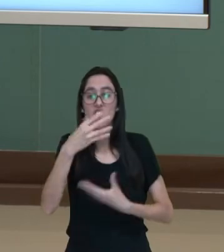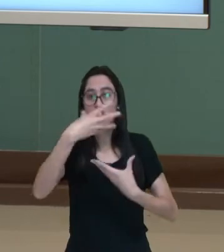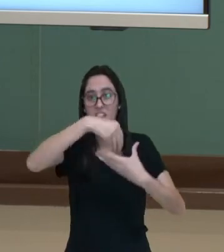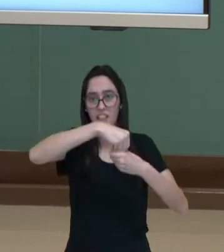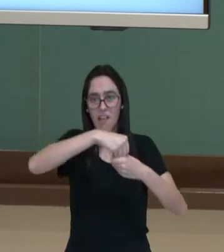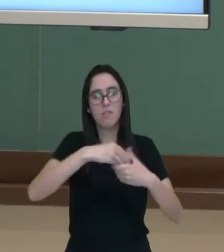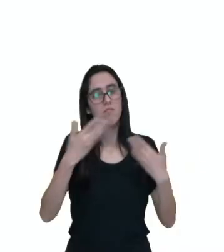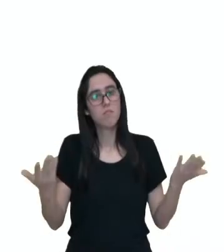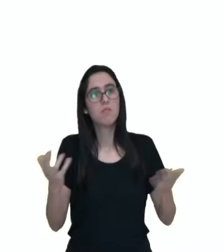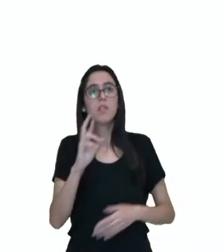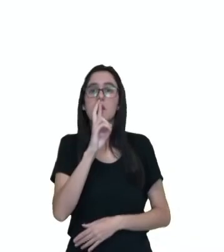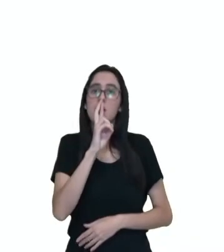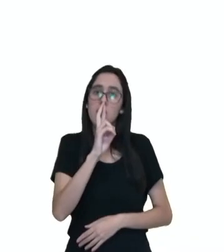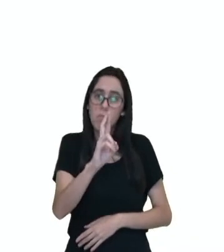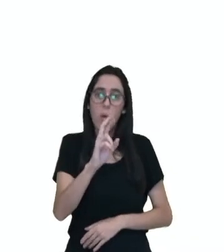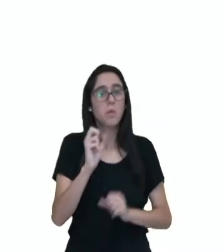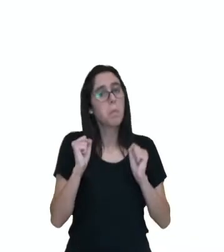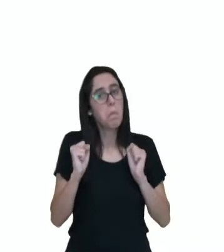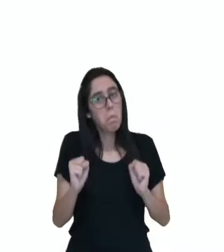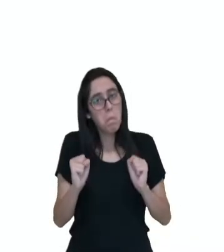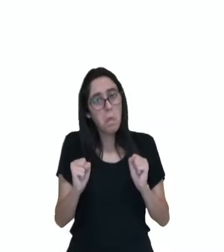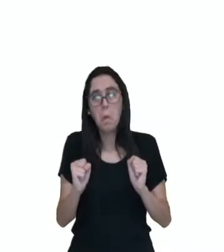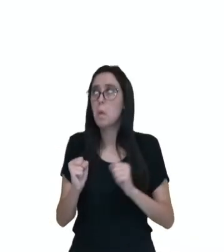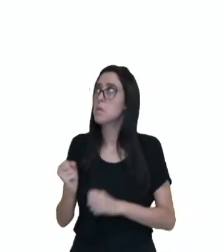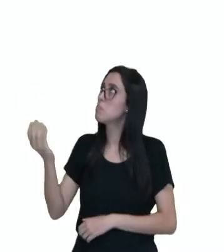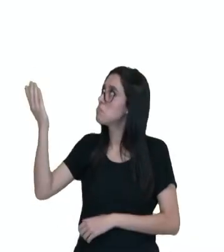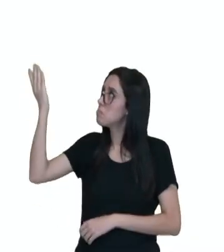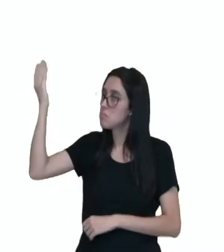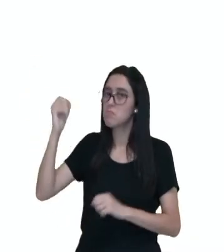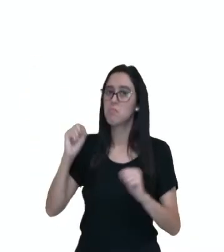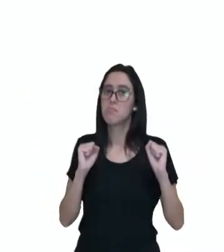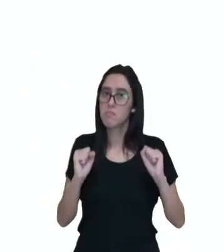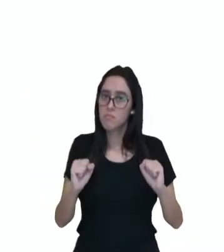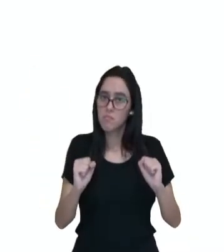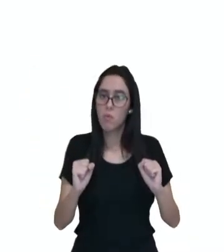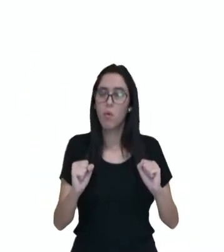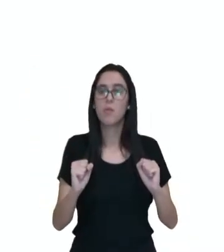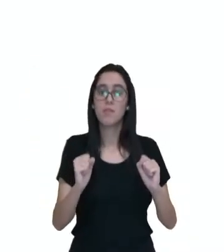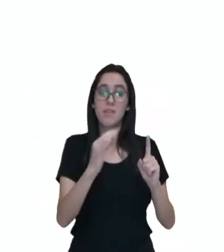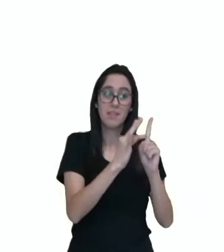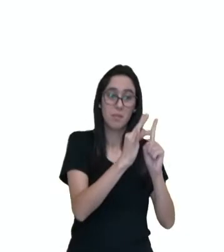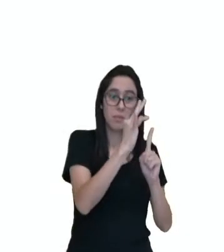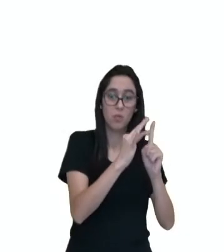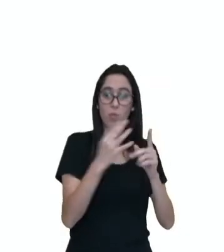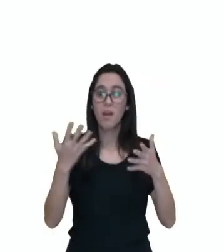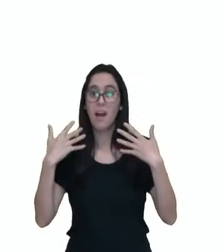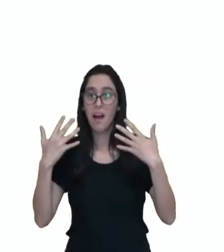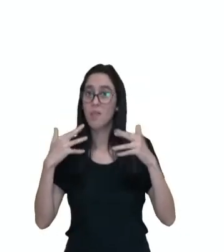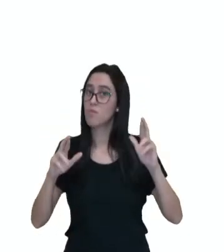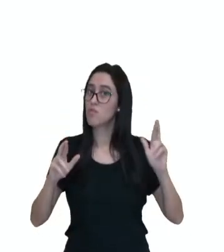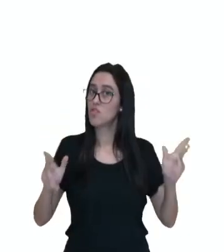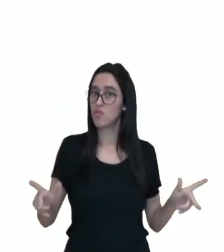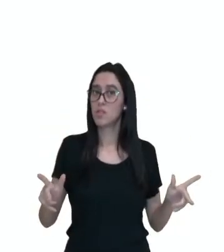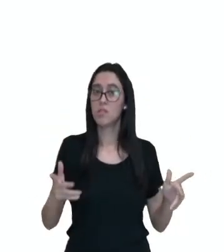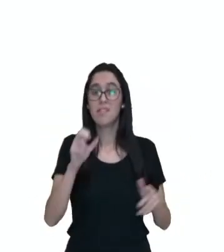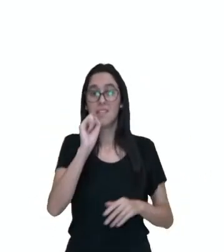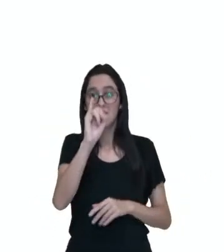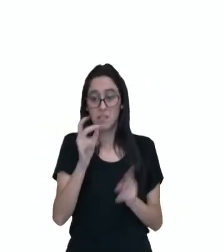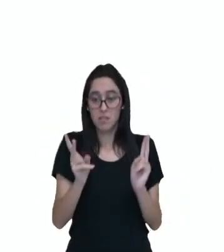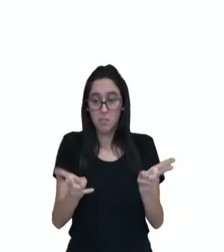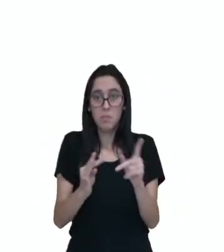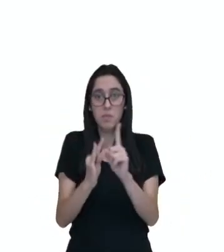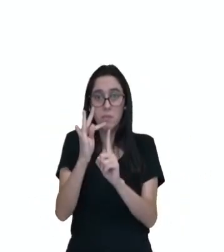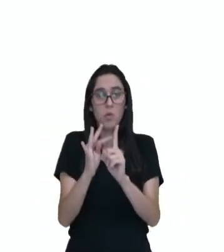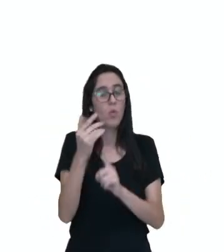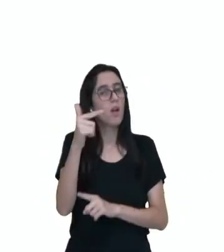a resposta no parágrafo, pessoal, como para ter calor tem que ter diferença de temperatura, as brasas estão na mesma temperatura, então não tem calor.